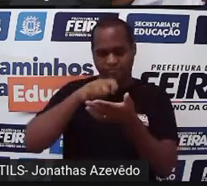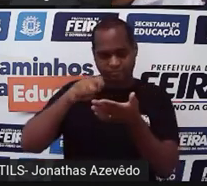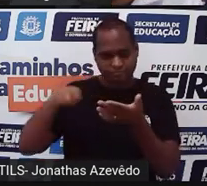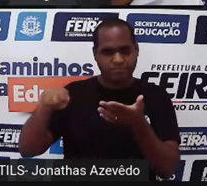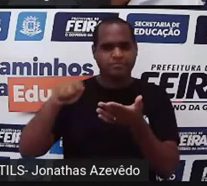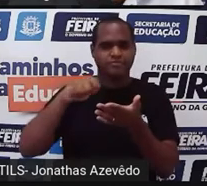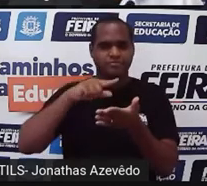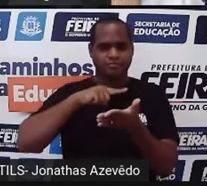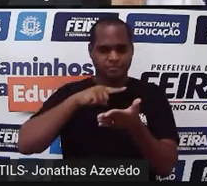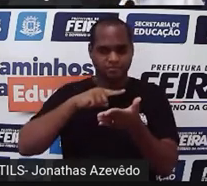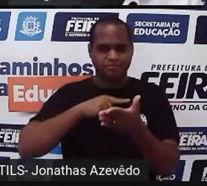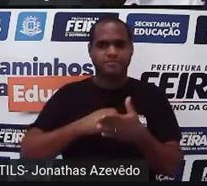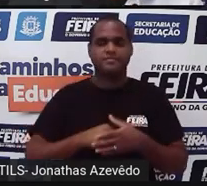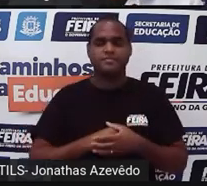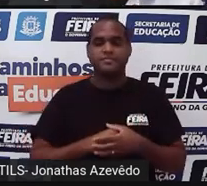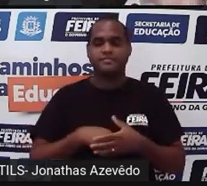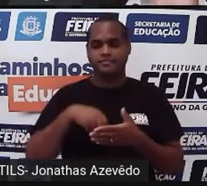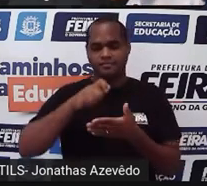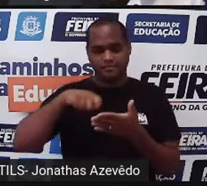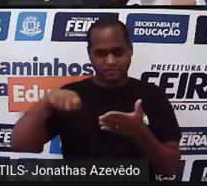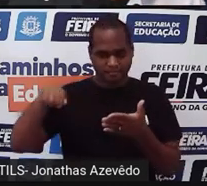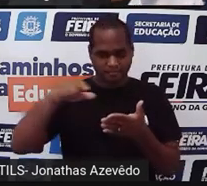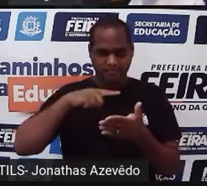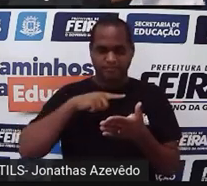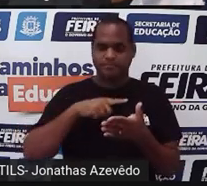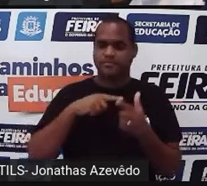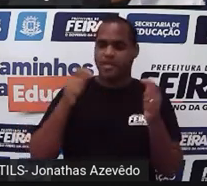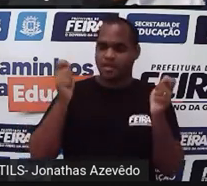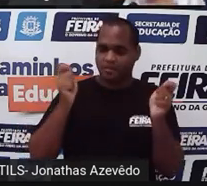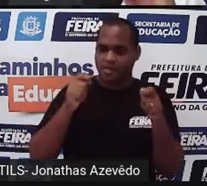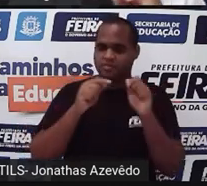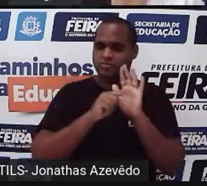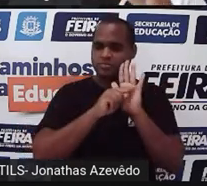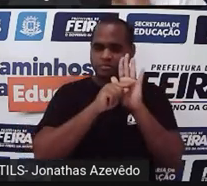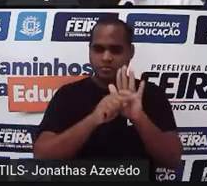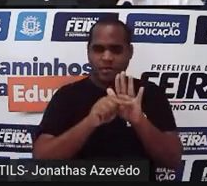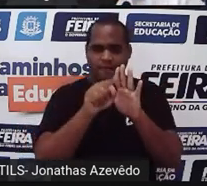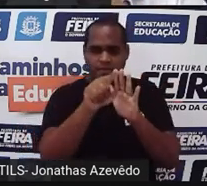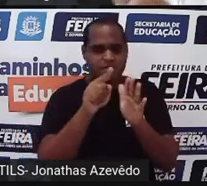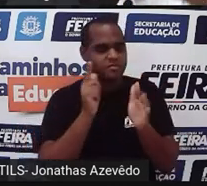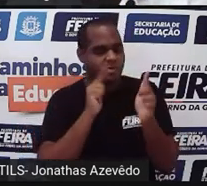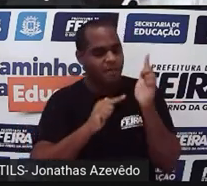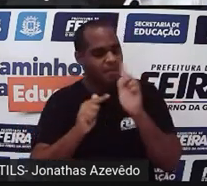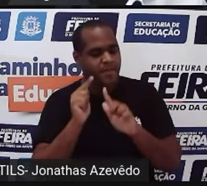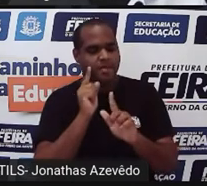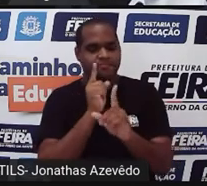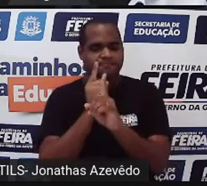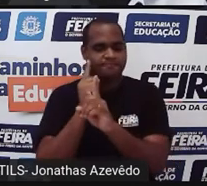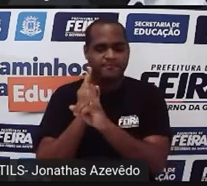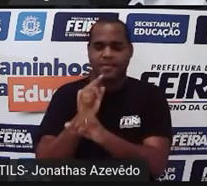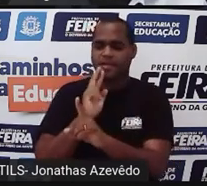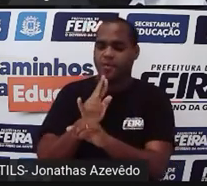rascunho. E esse rascunho vai ajudar a gente a achar as respostas